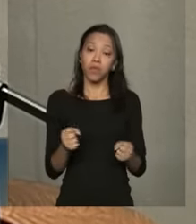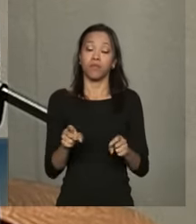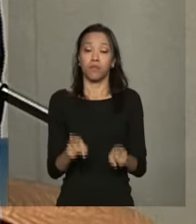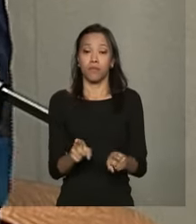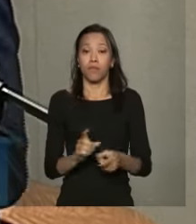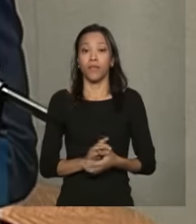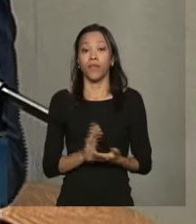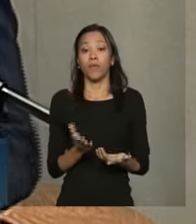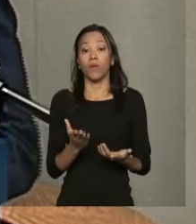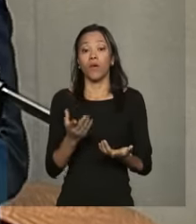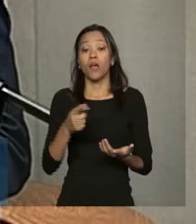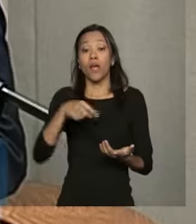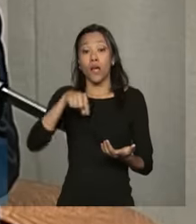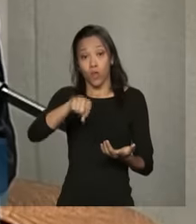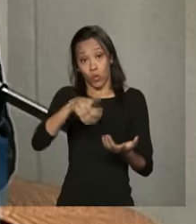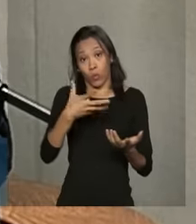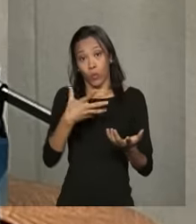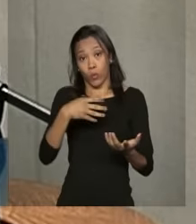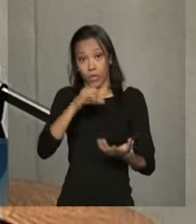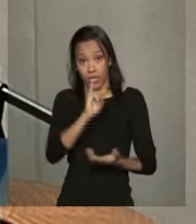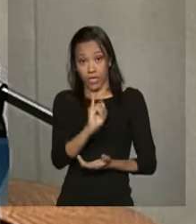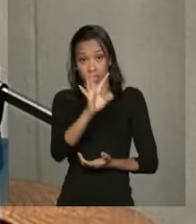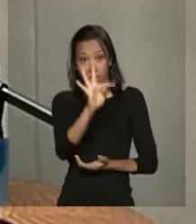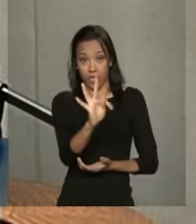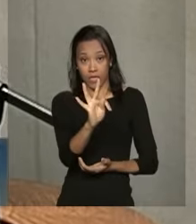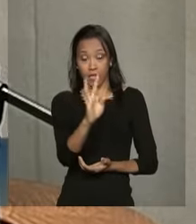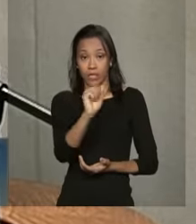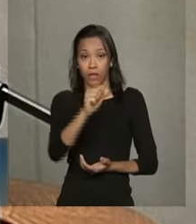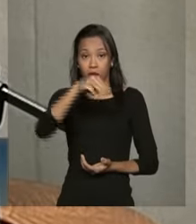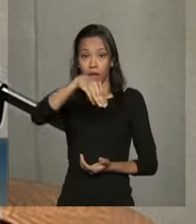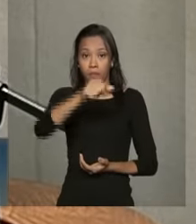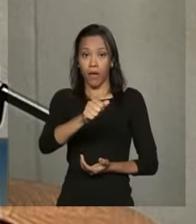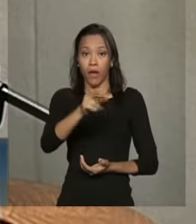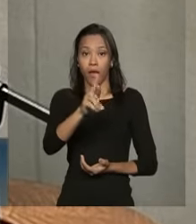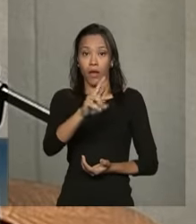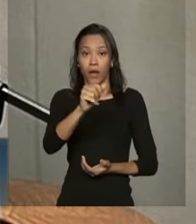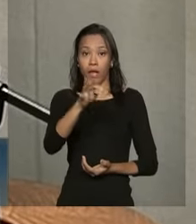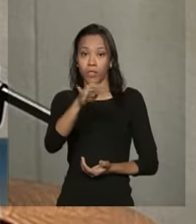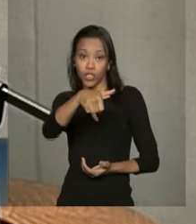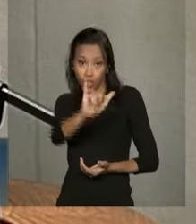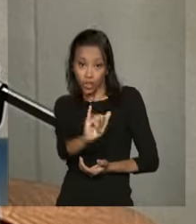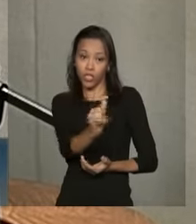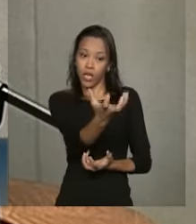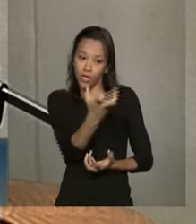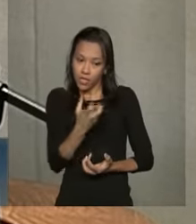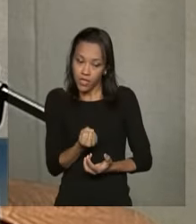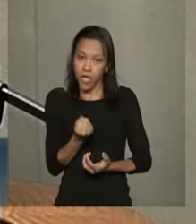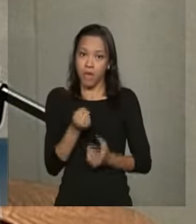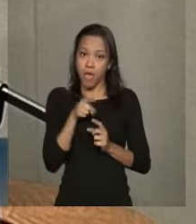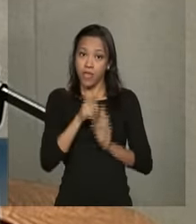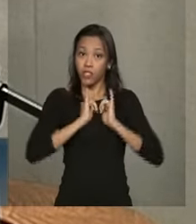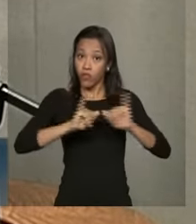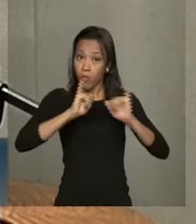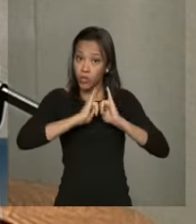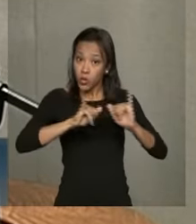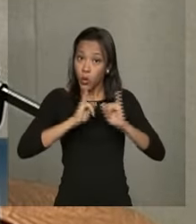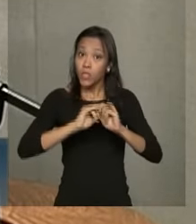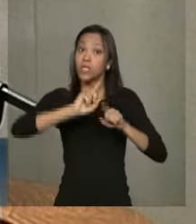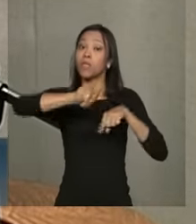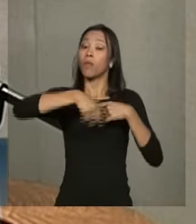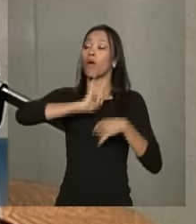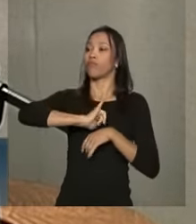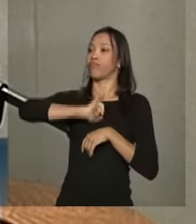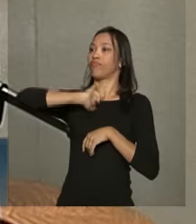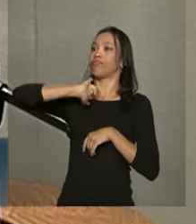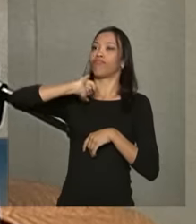lugares os encaminhamentos do Itamarati variam entre eh a notificação das autoridades estrangeiras